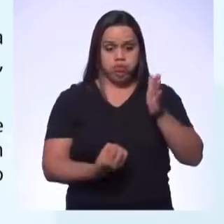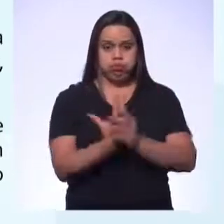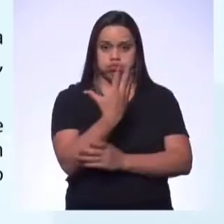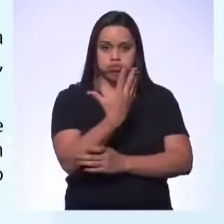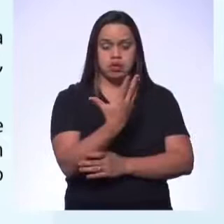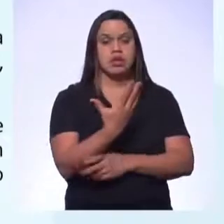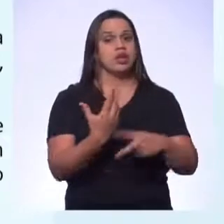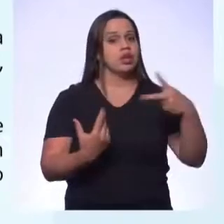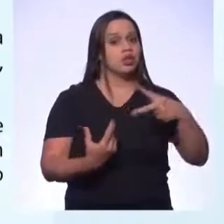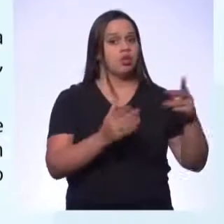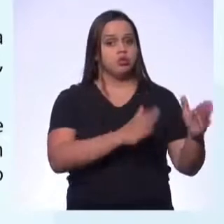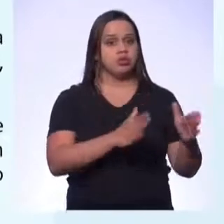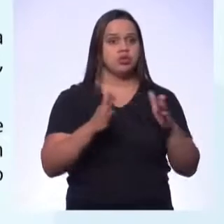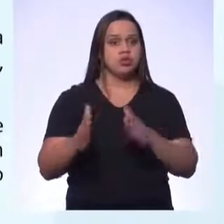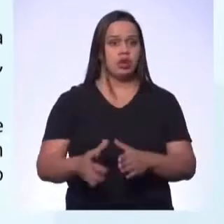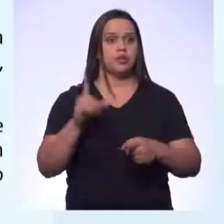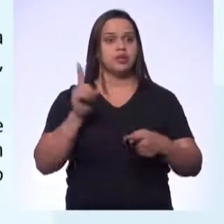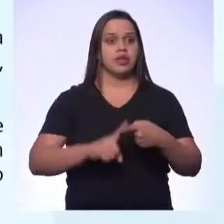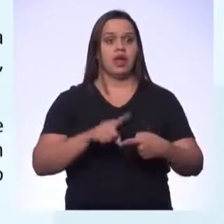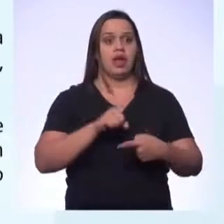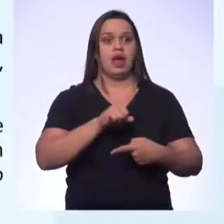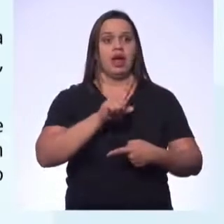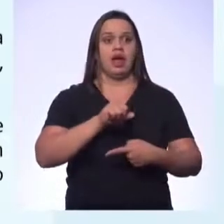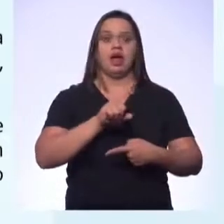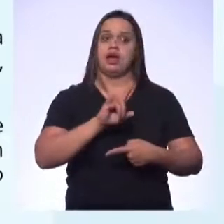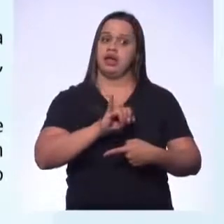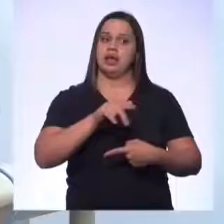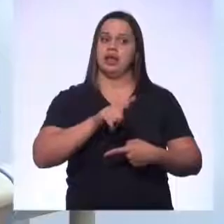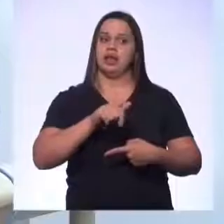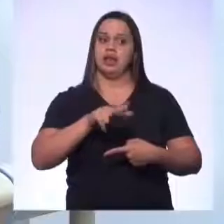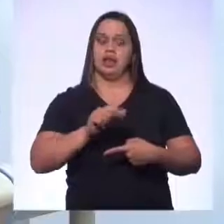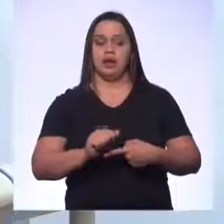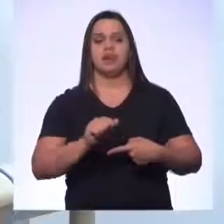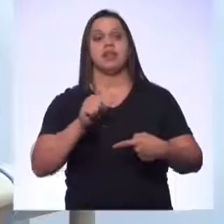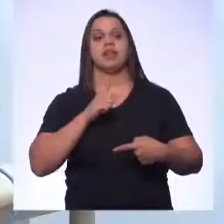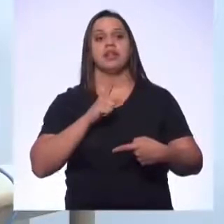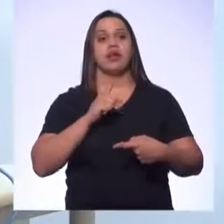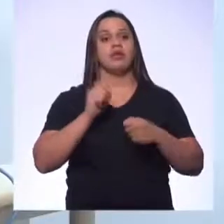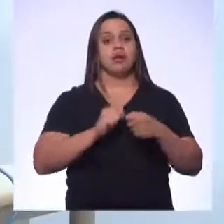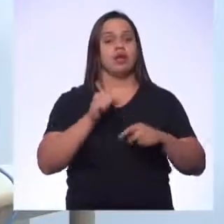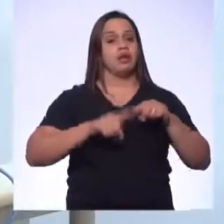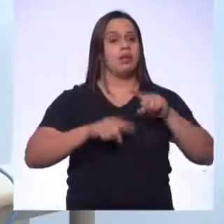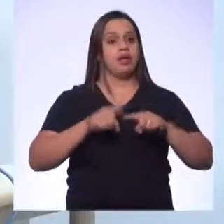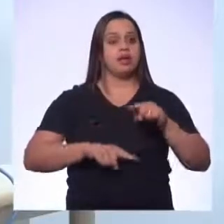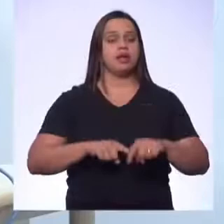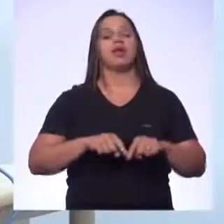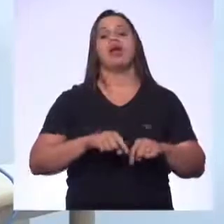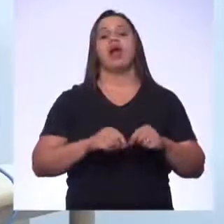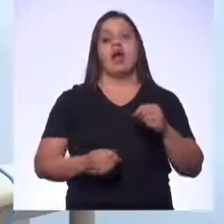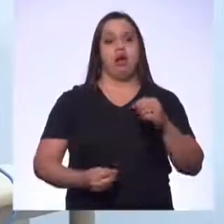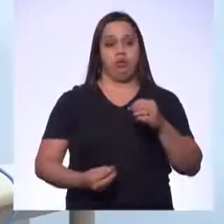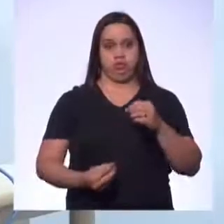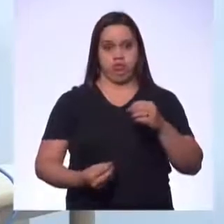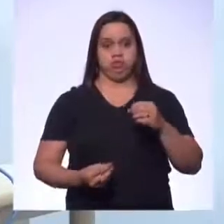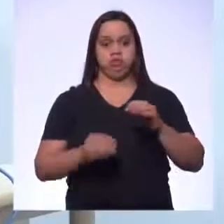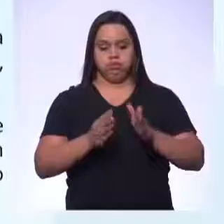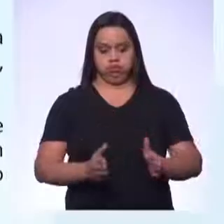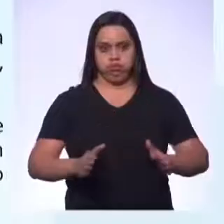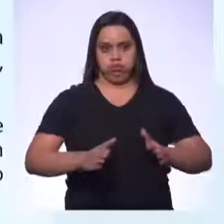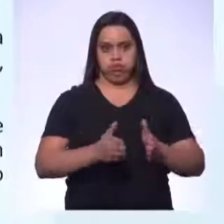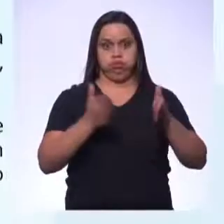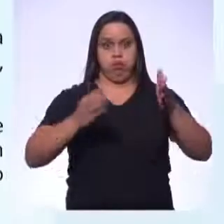é chamado de extrusivo, ou rocha ígnea, que é composta pelo material expelido pelo vulcão